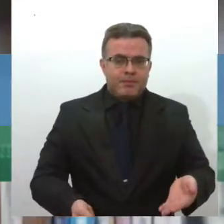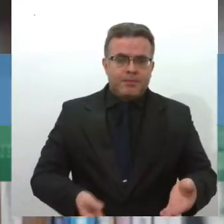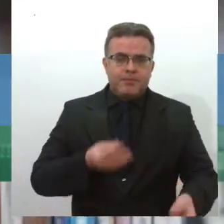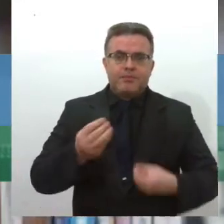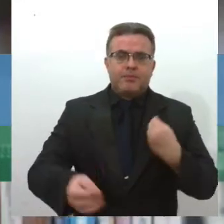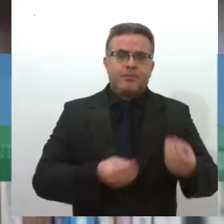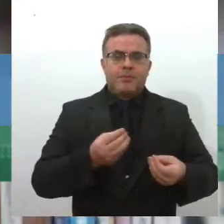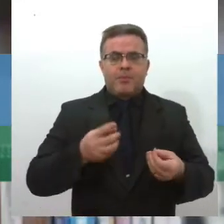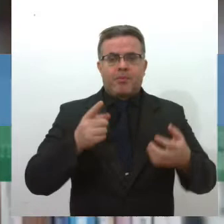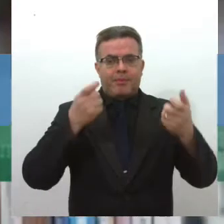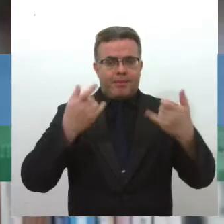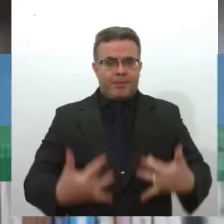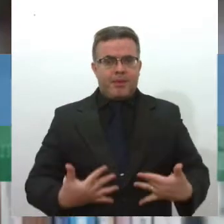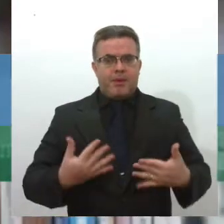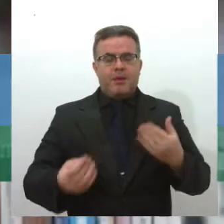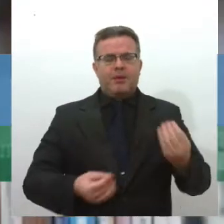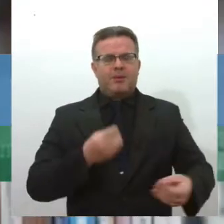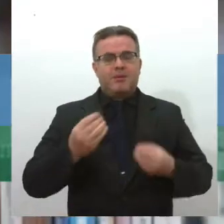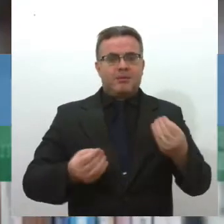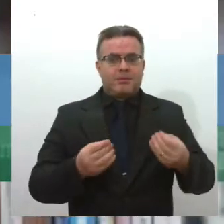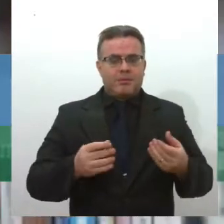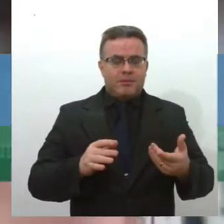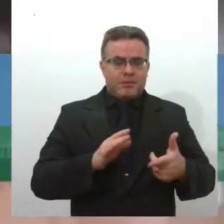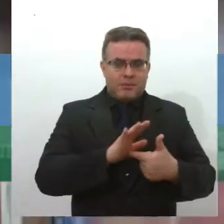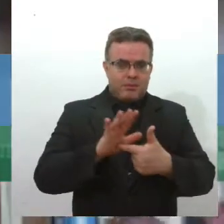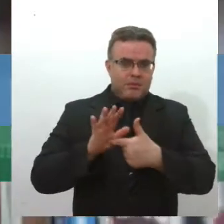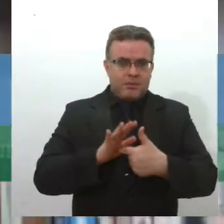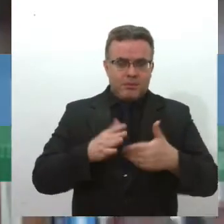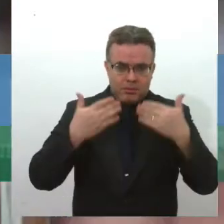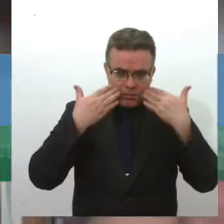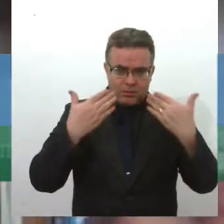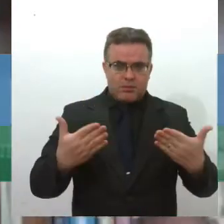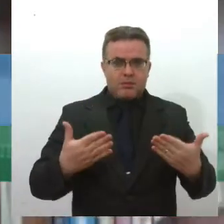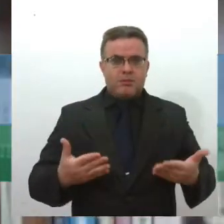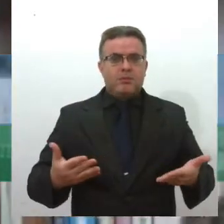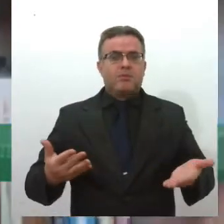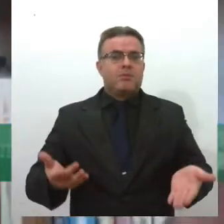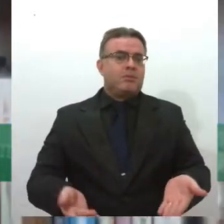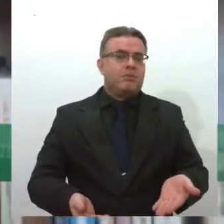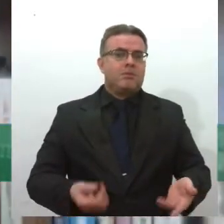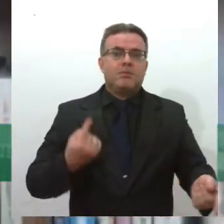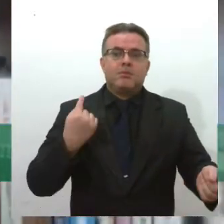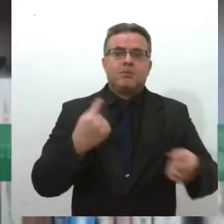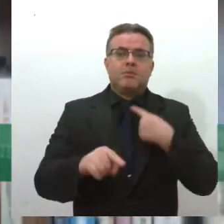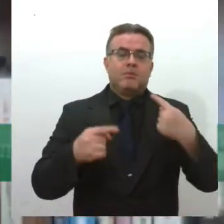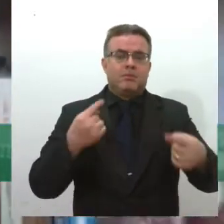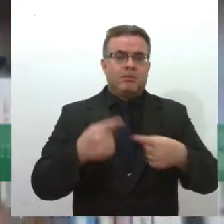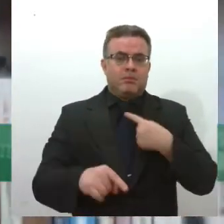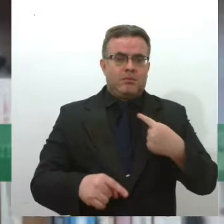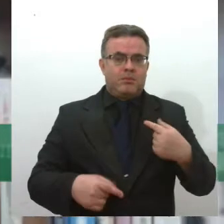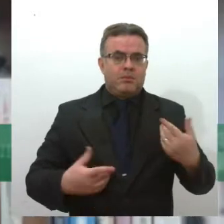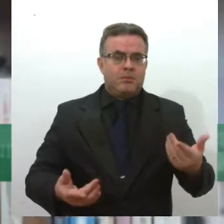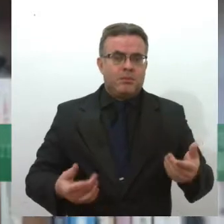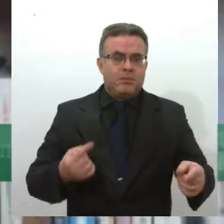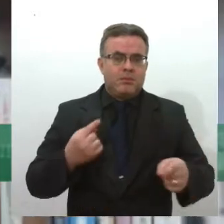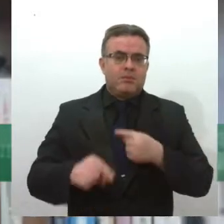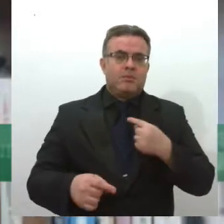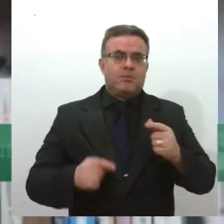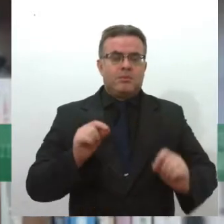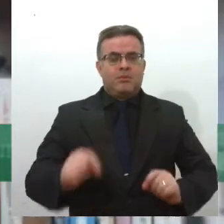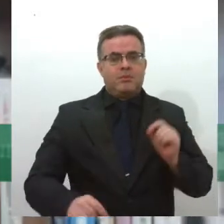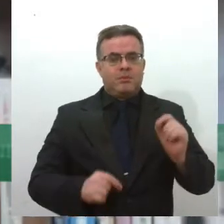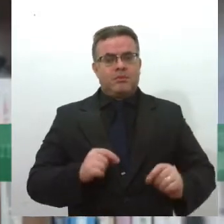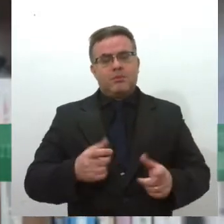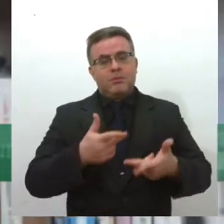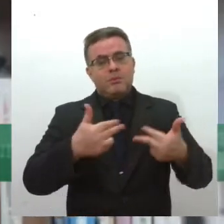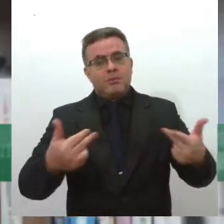muita felicidade, Clécia, na abertura, atos inadequados. O ato inadequado nem